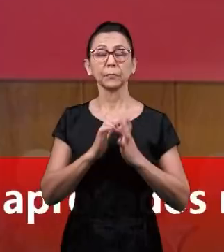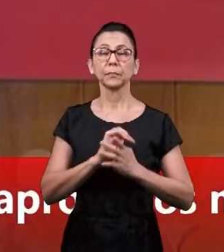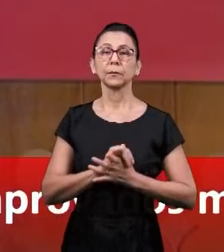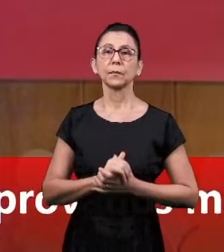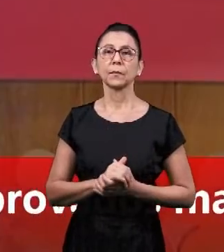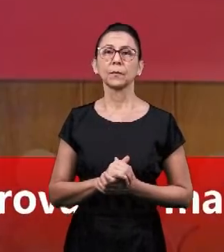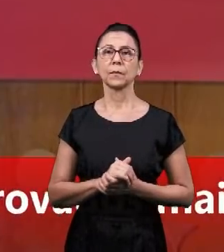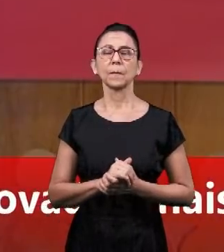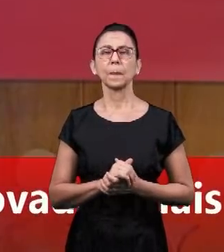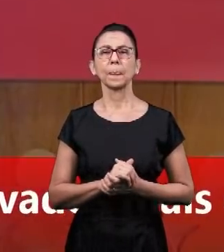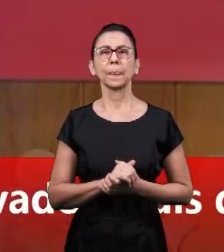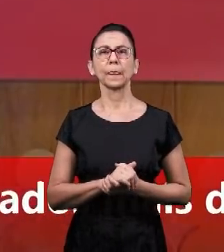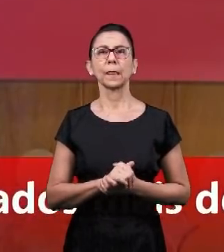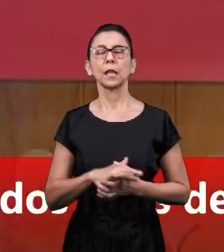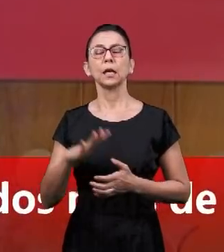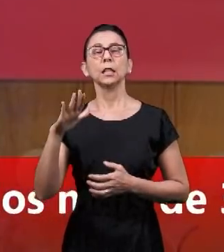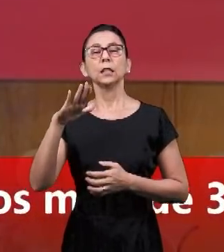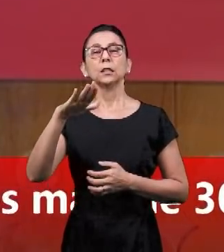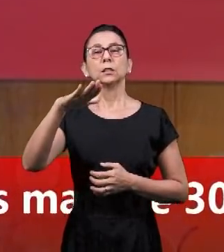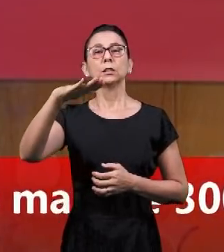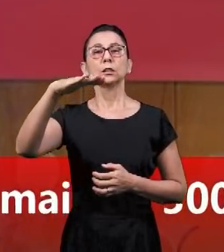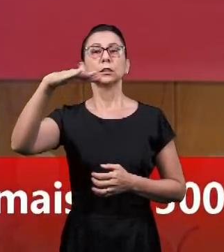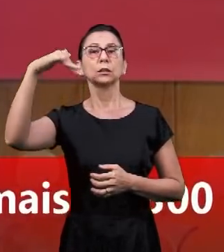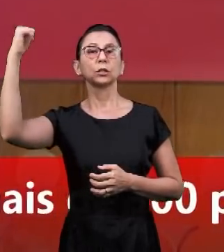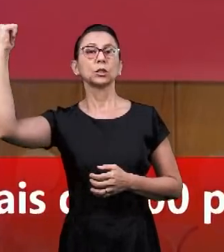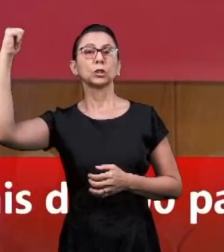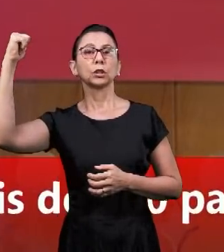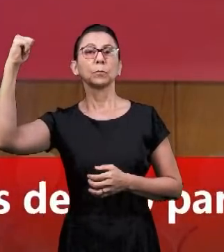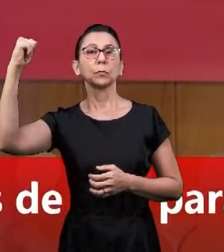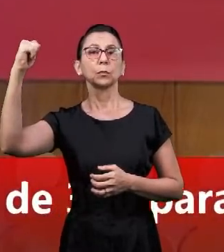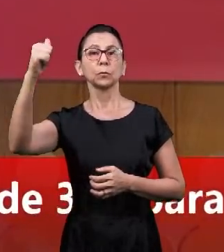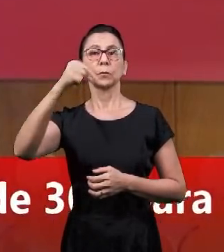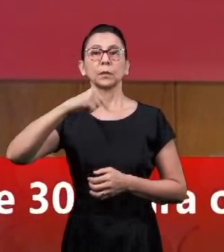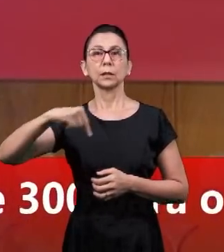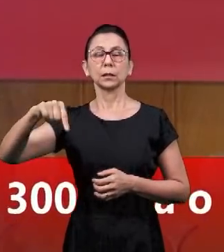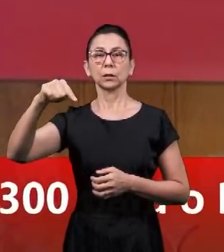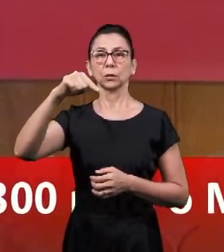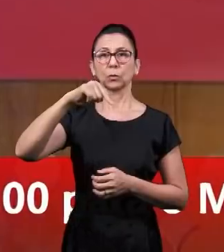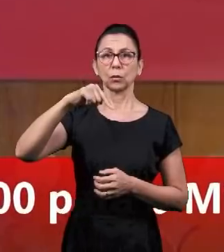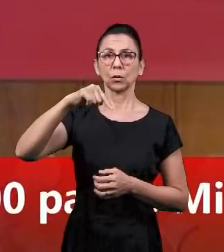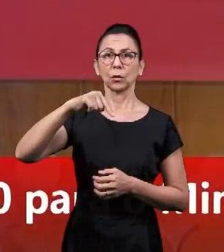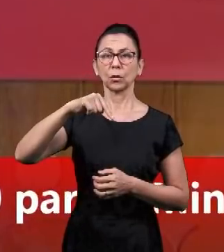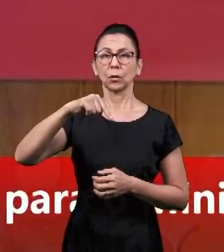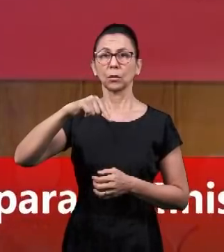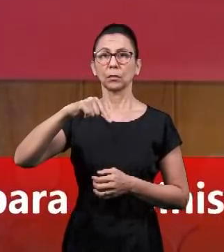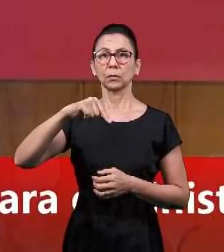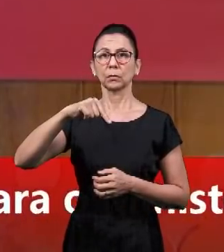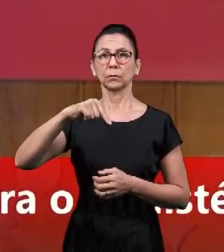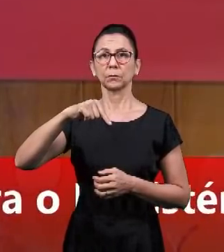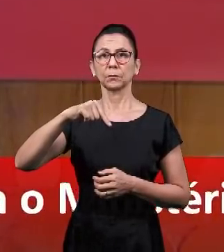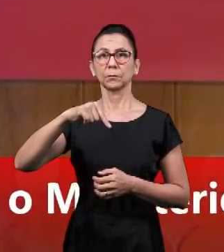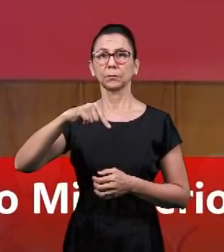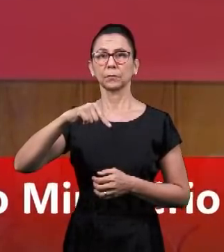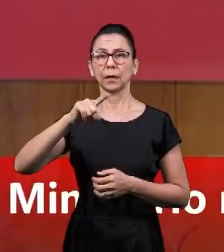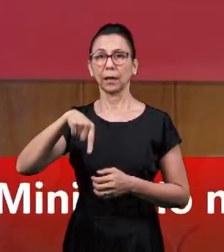nos chamou para sermos ministros, presta atenção, é